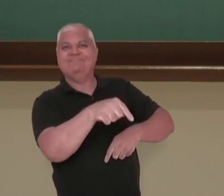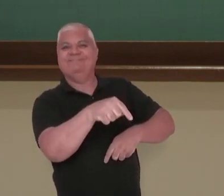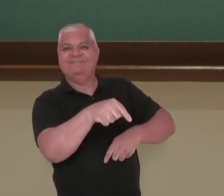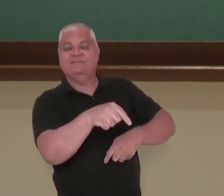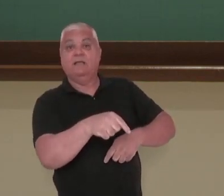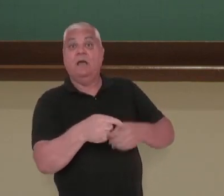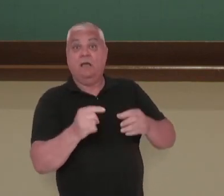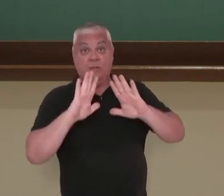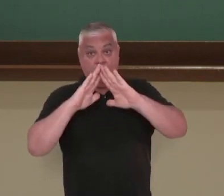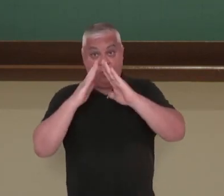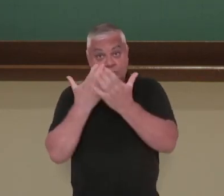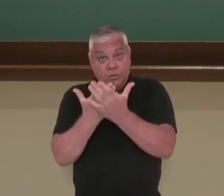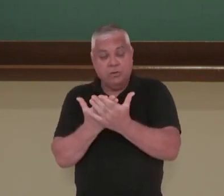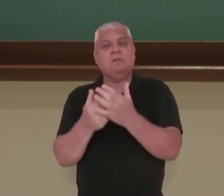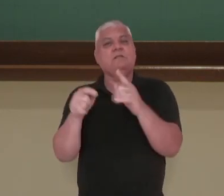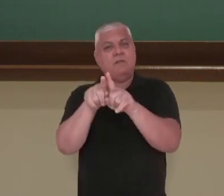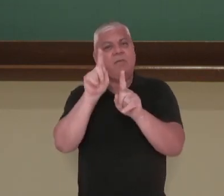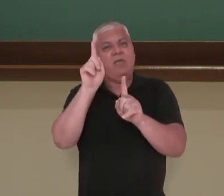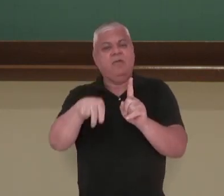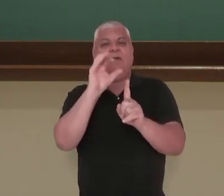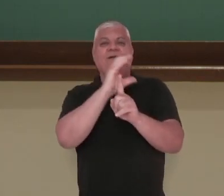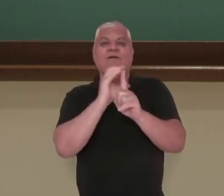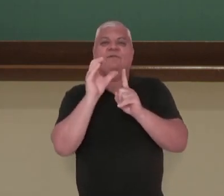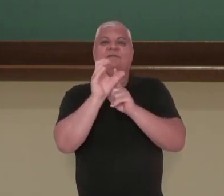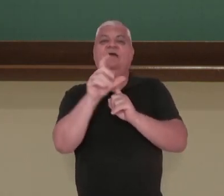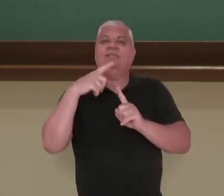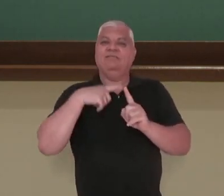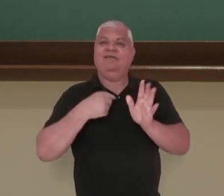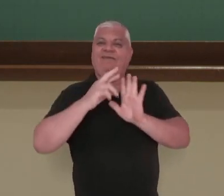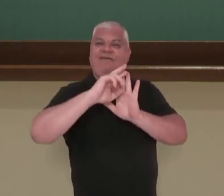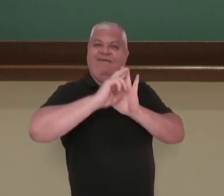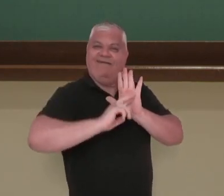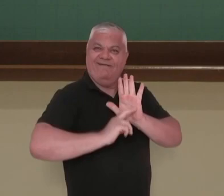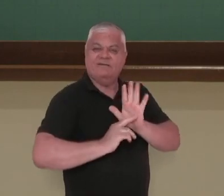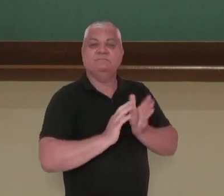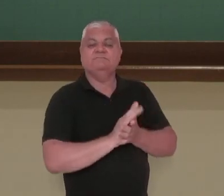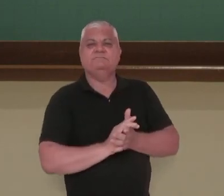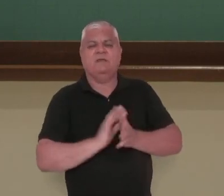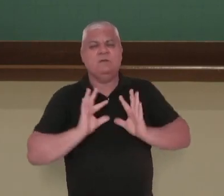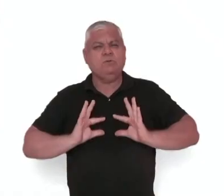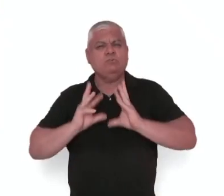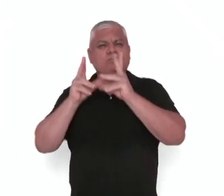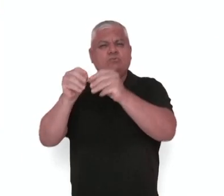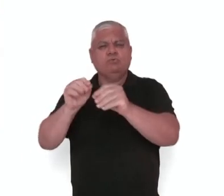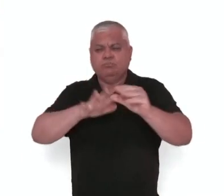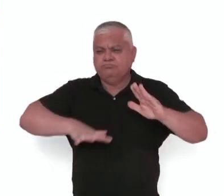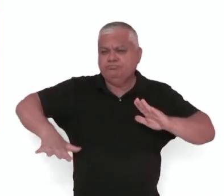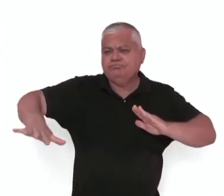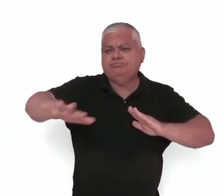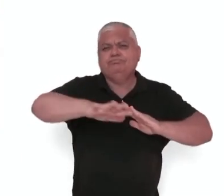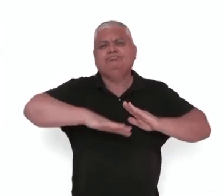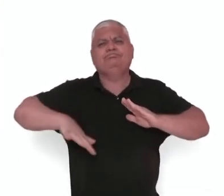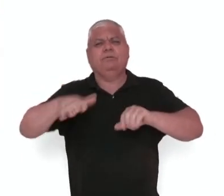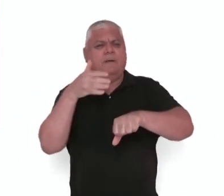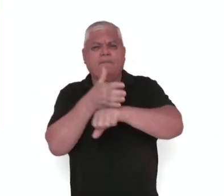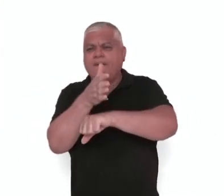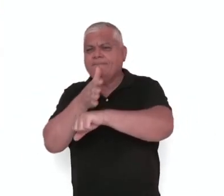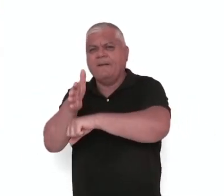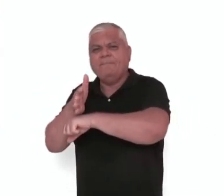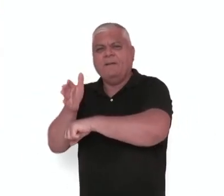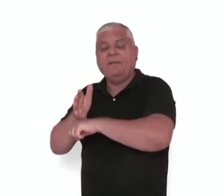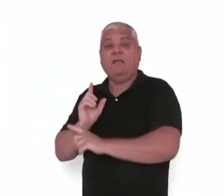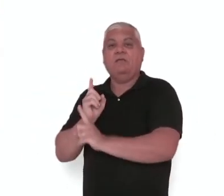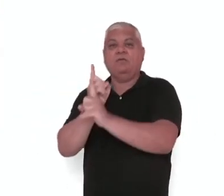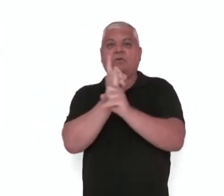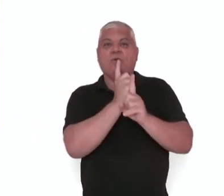é uma comunidade ali. E ele acaba também tendo as suas regras. Em todos os ambientes em que frequentamos, sempre encontramos